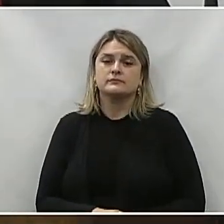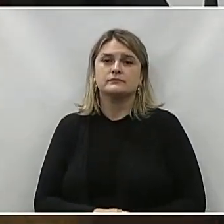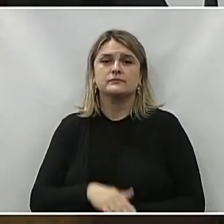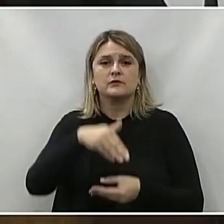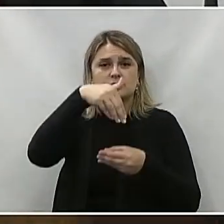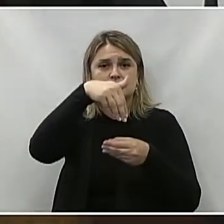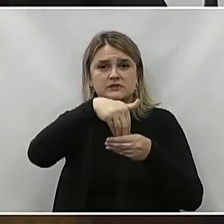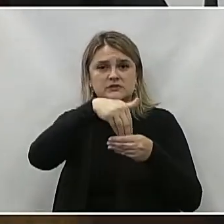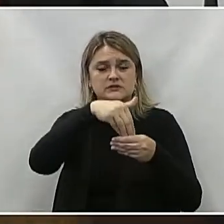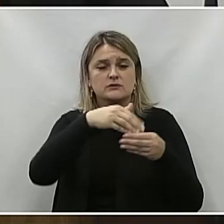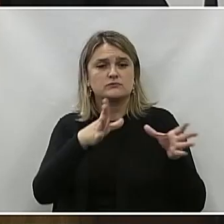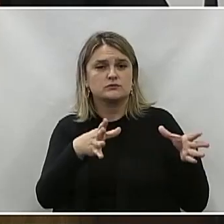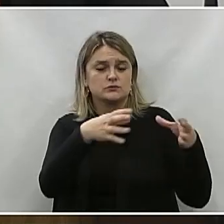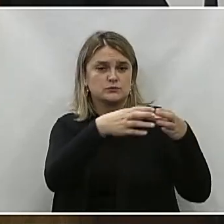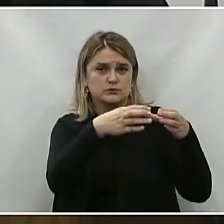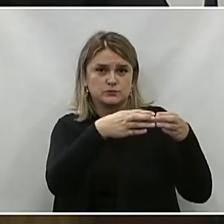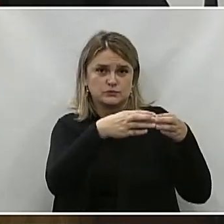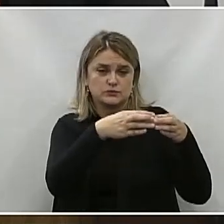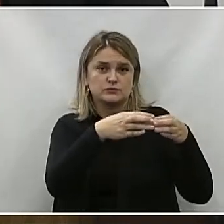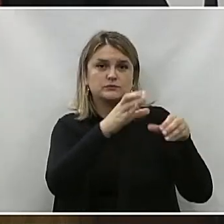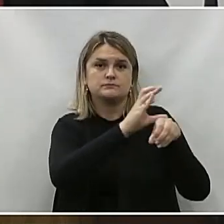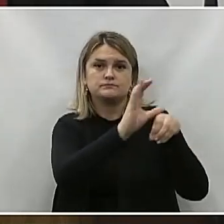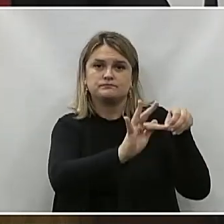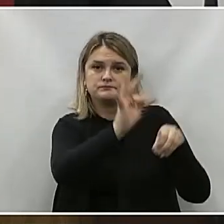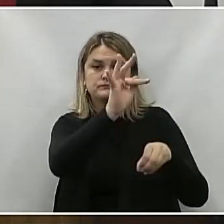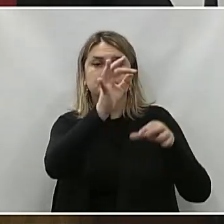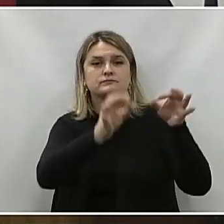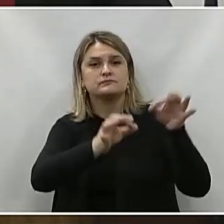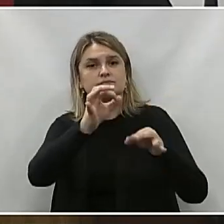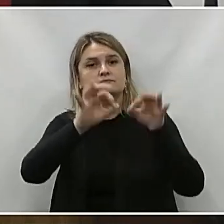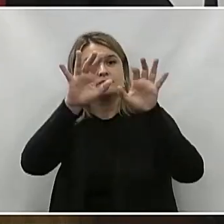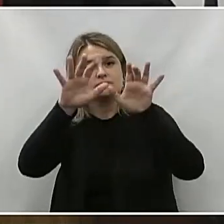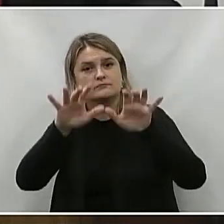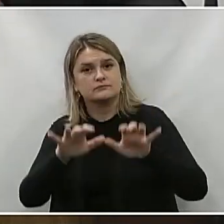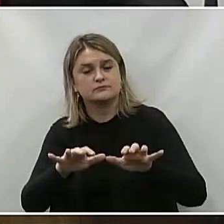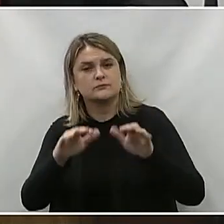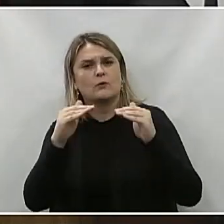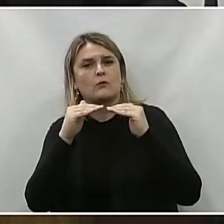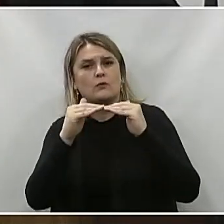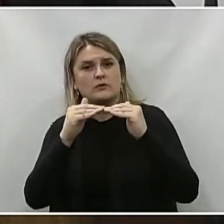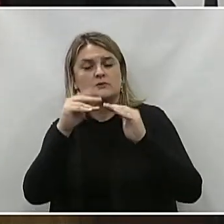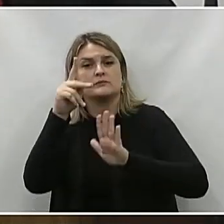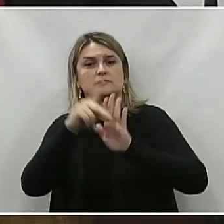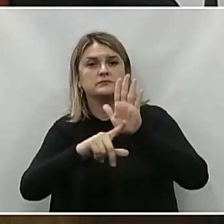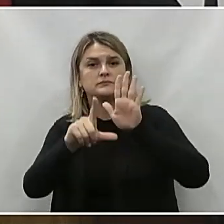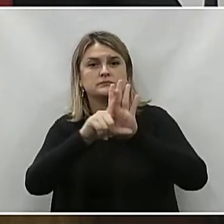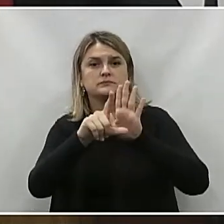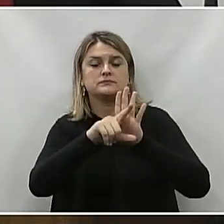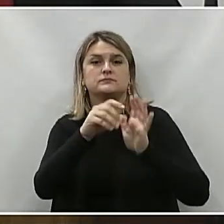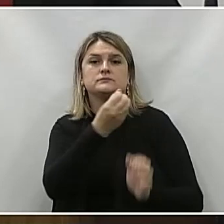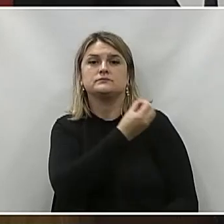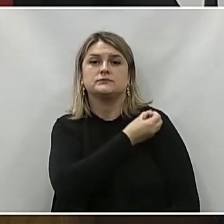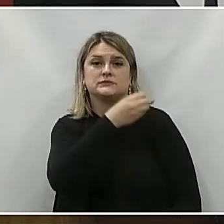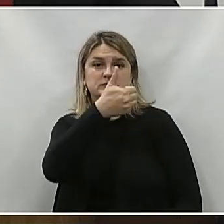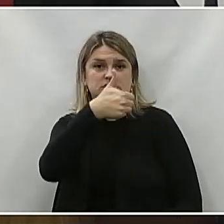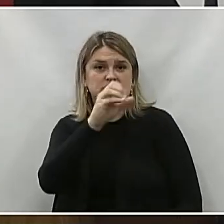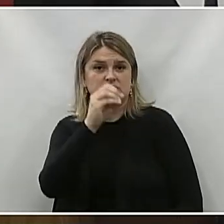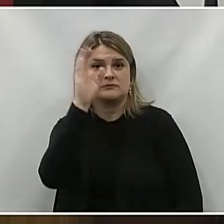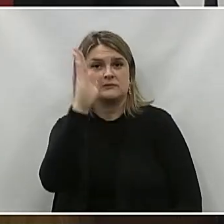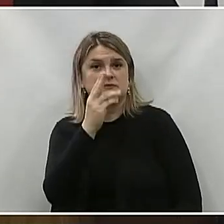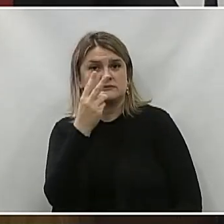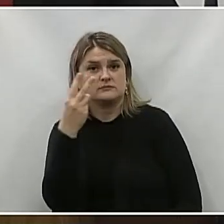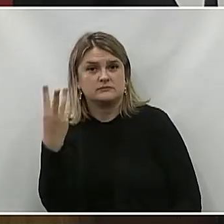Votação Do parecer fundamentado Da comissão De constituição Justiça E redação final Favorável Ao projeto de lei ordinária Número 10 de